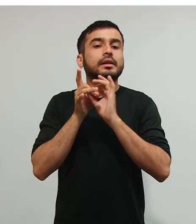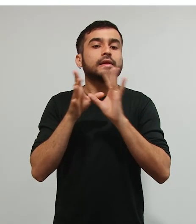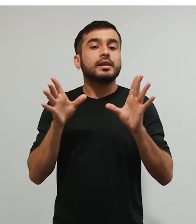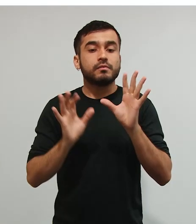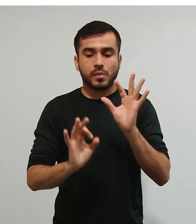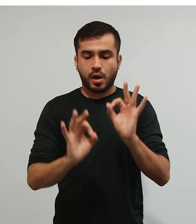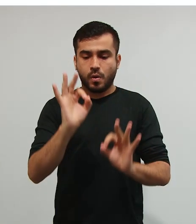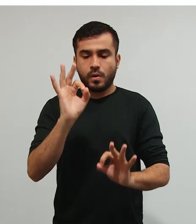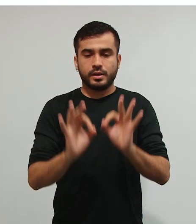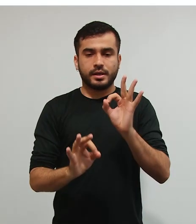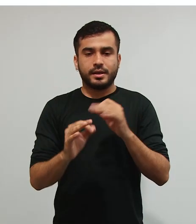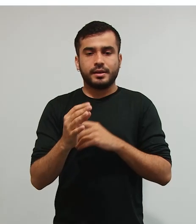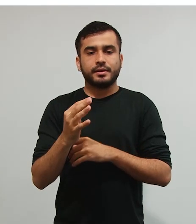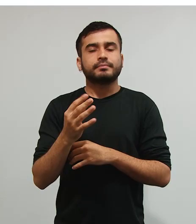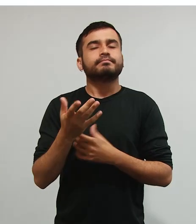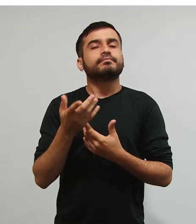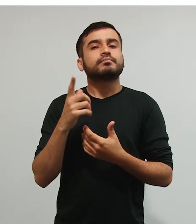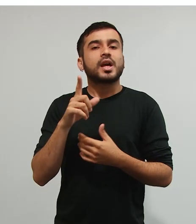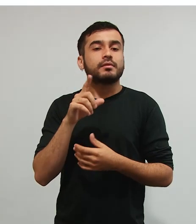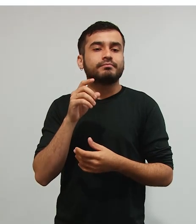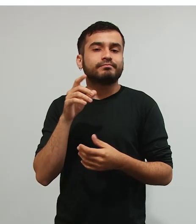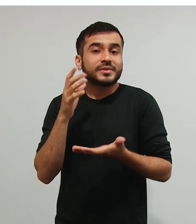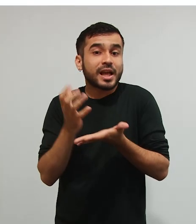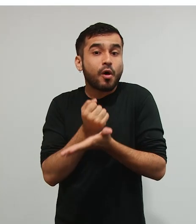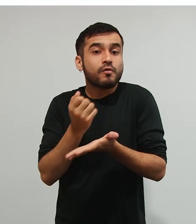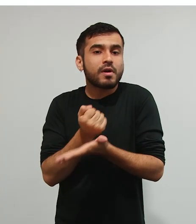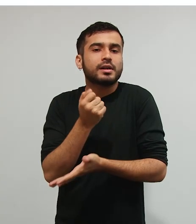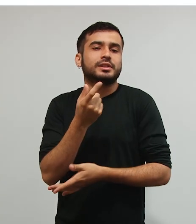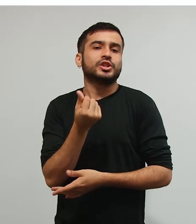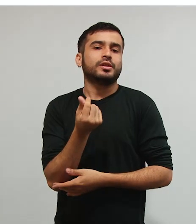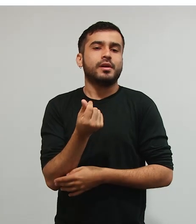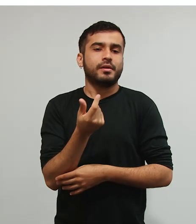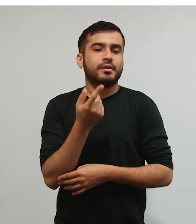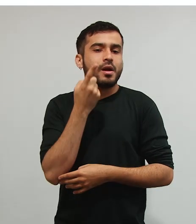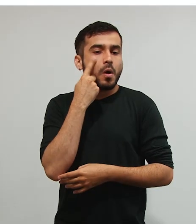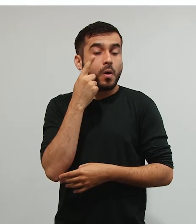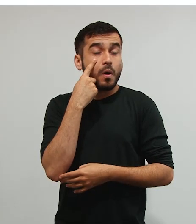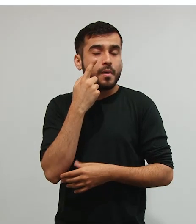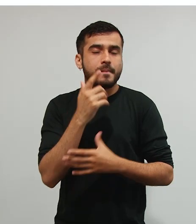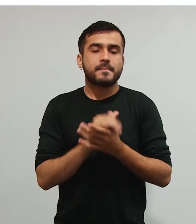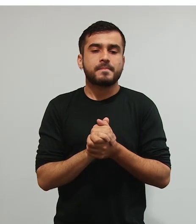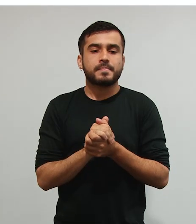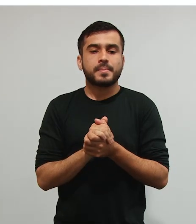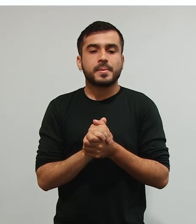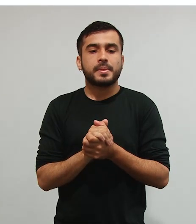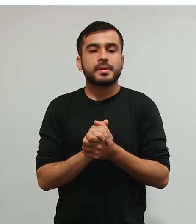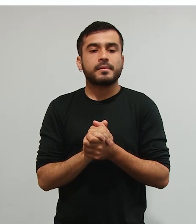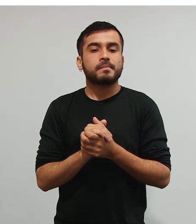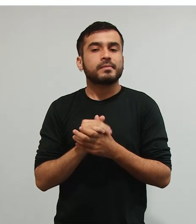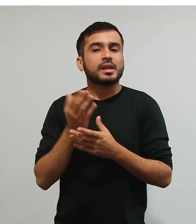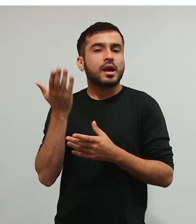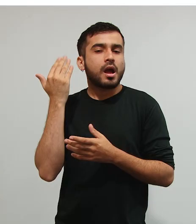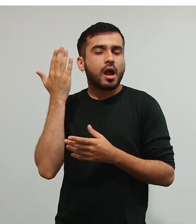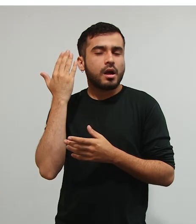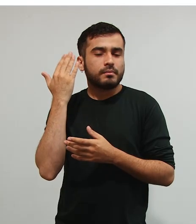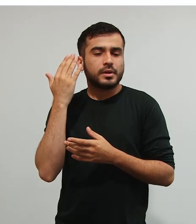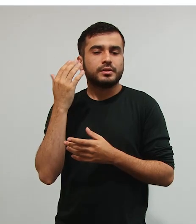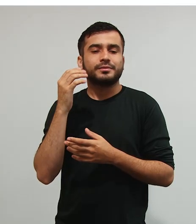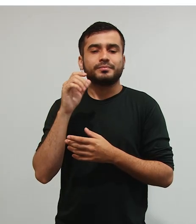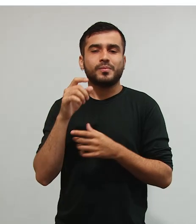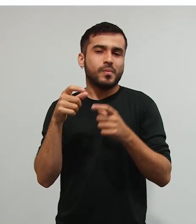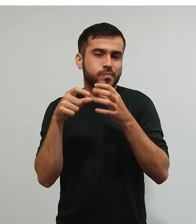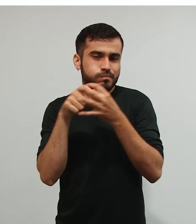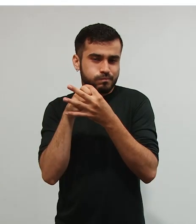do planejamento tributário para economizar. Olha que genial, né? Quando o sonho de